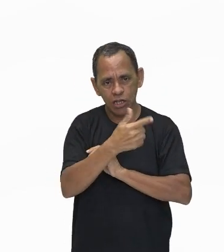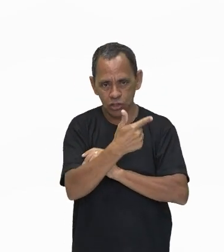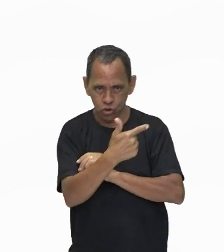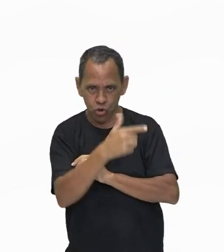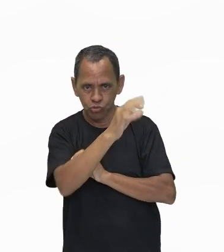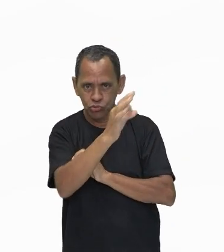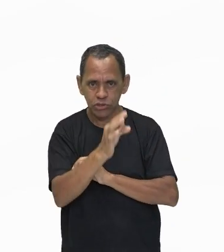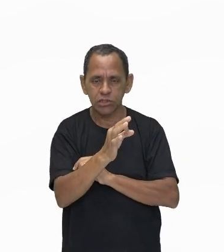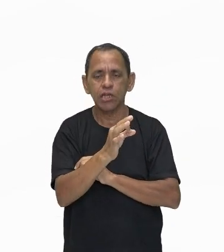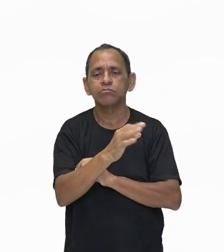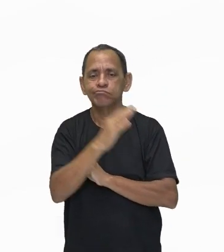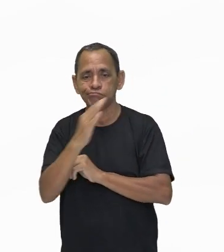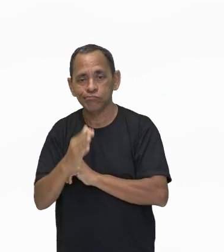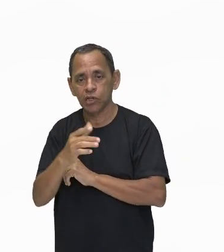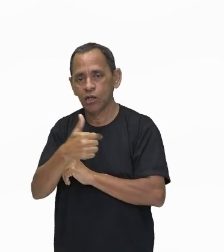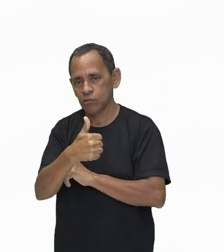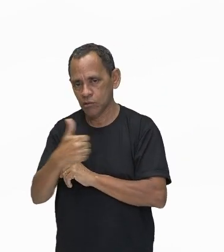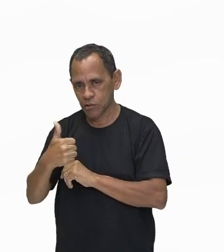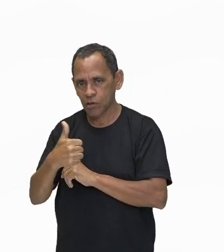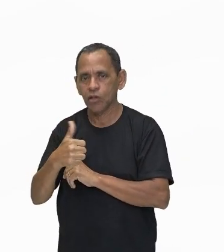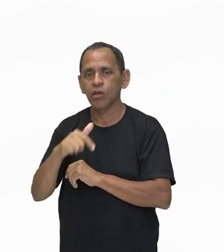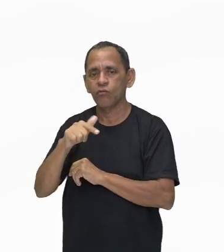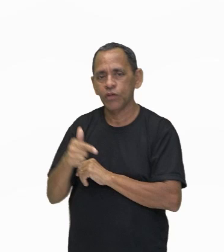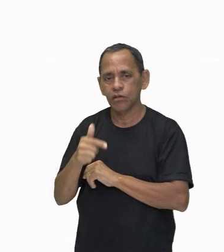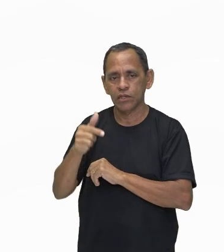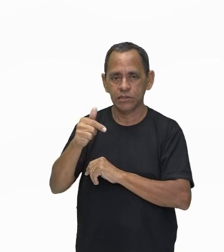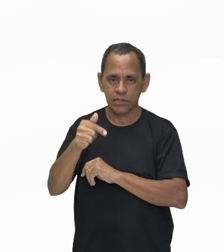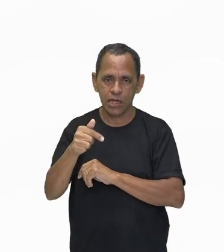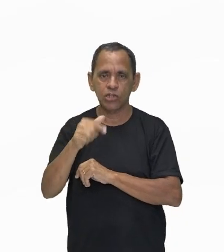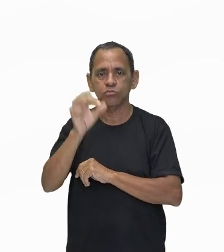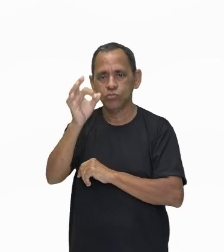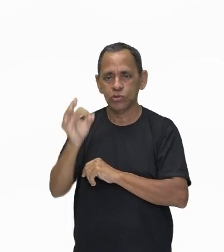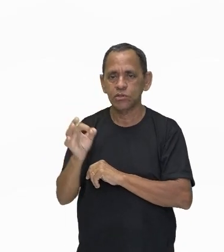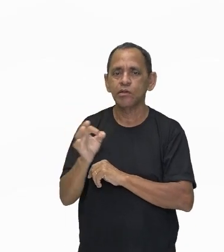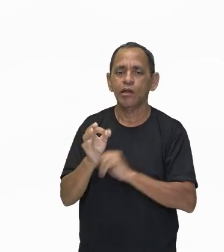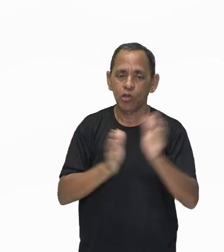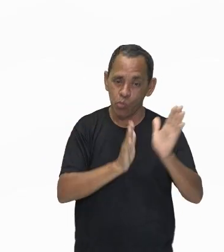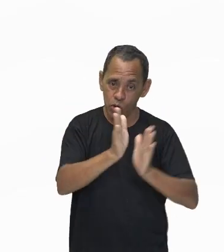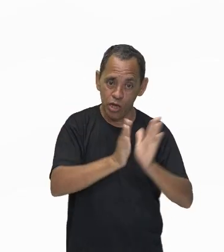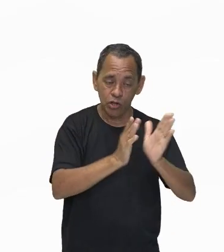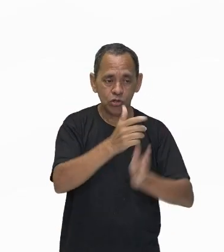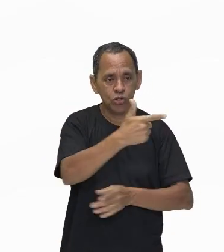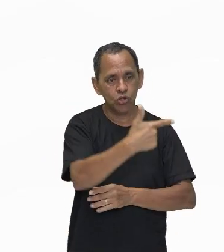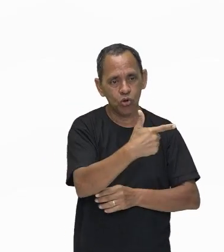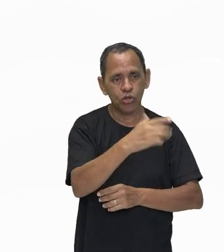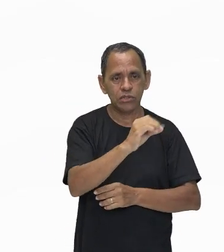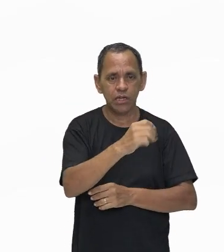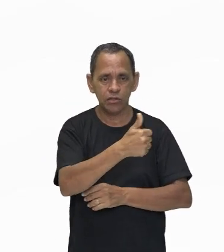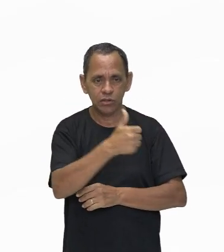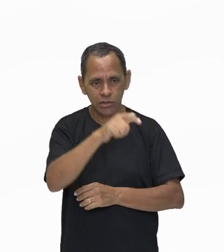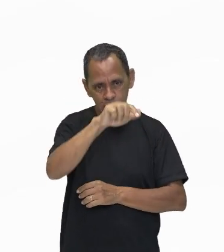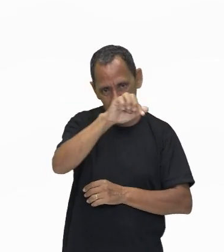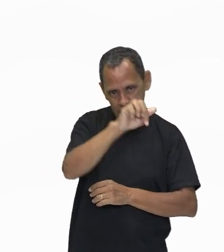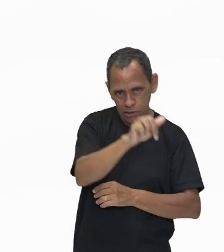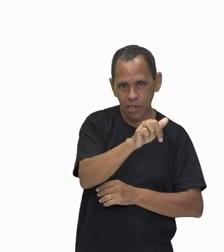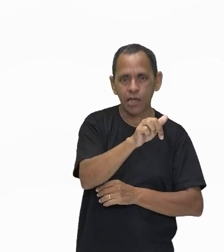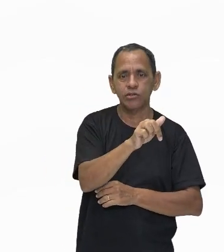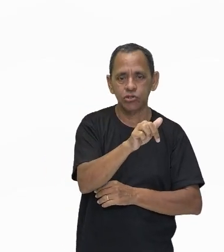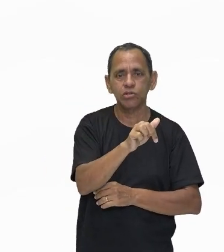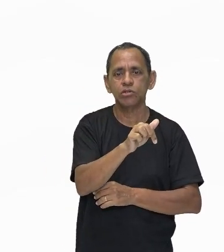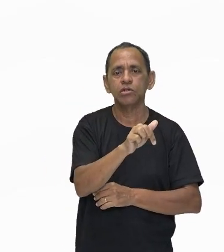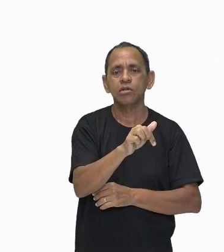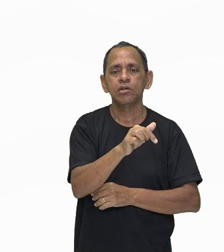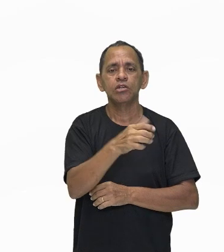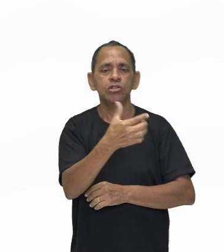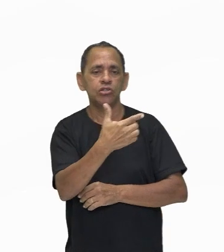para 11,7% entre 2017 e 2019. Um aumento,